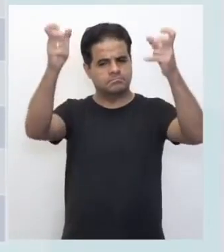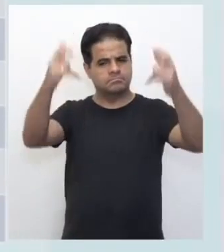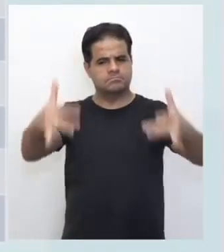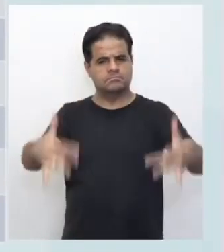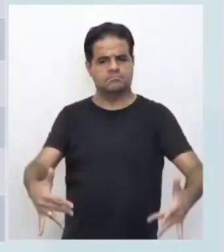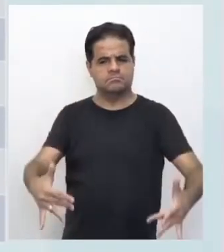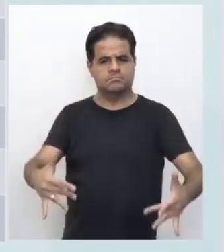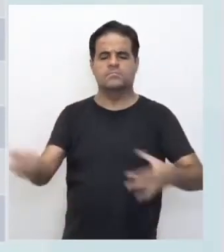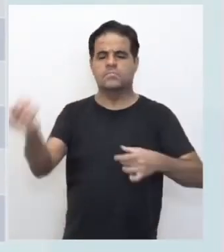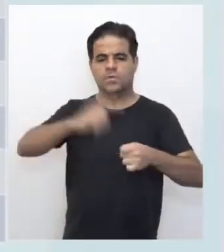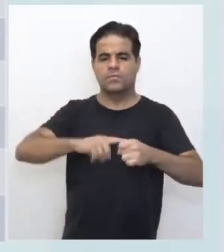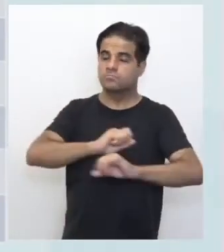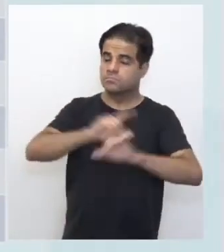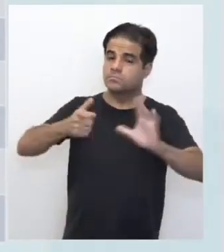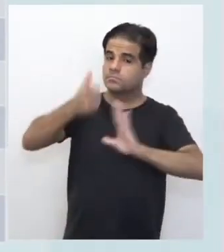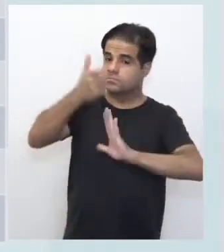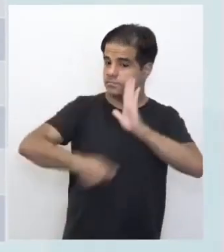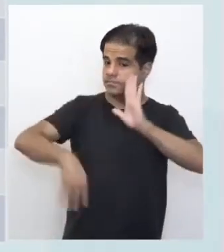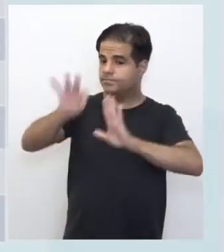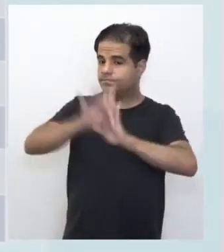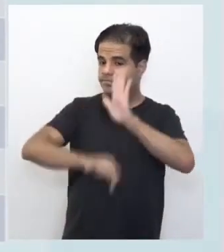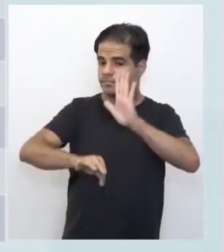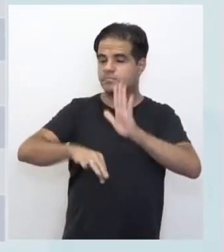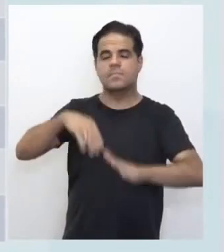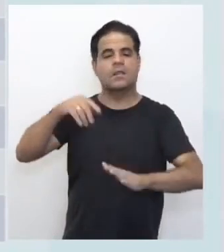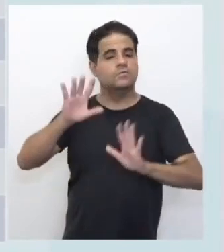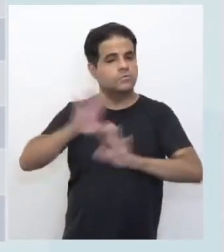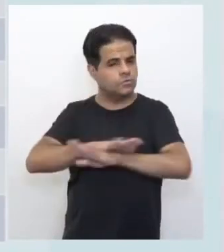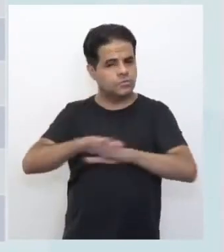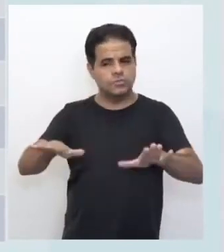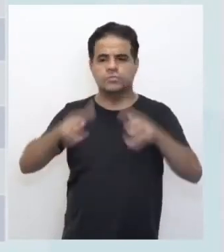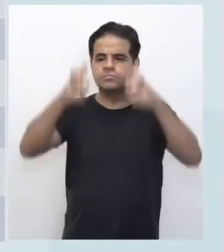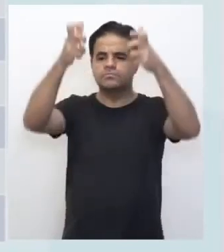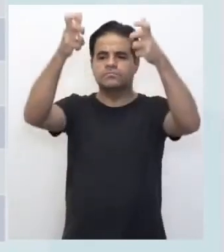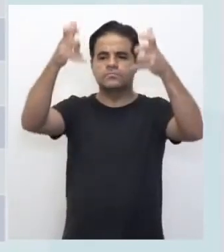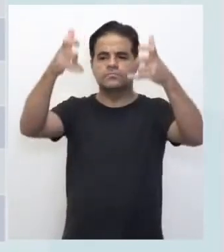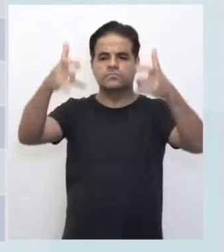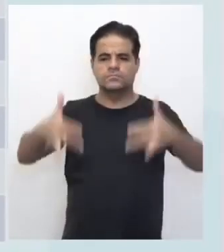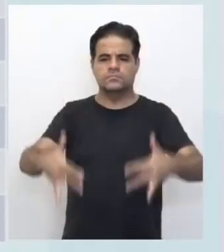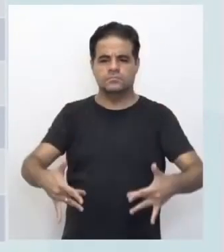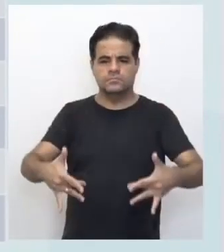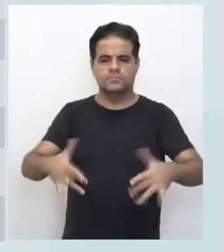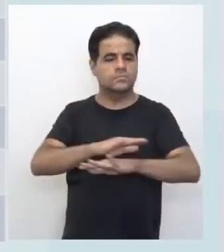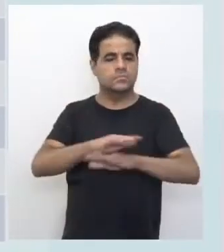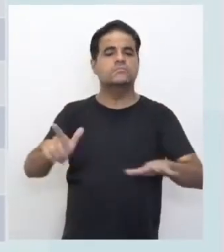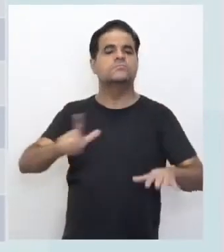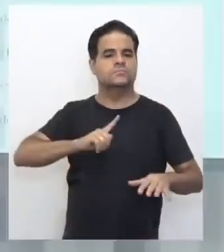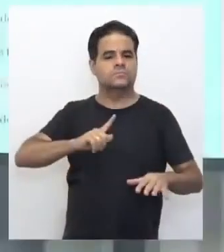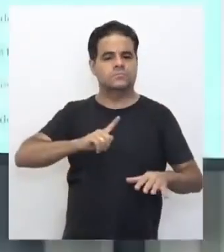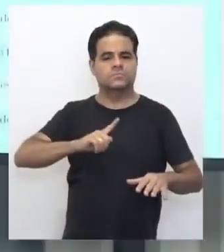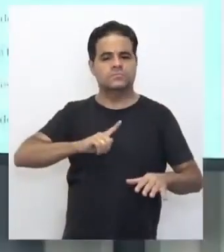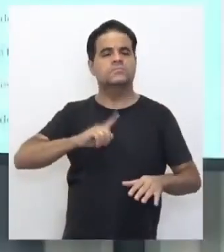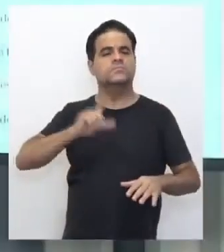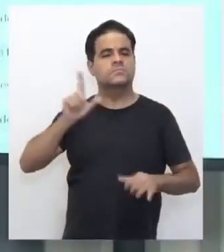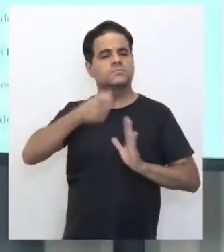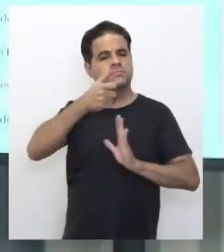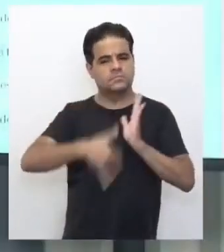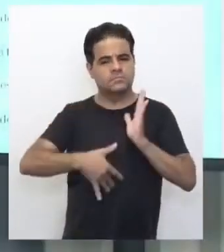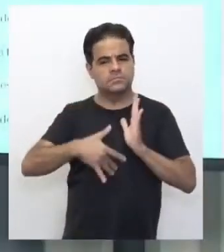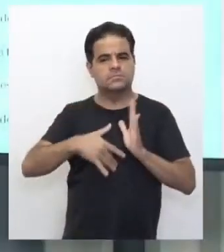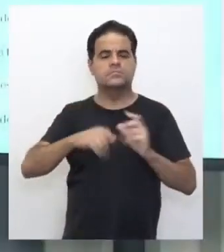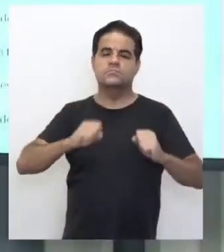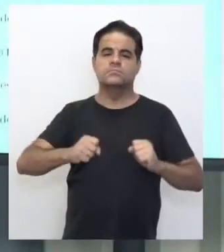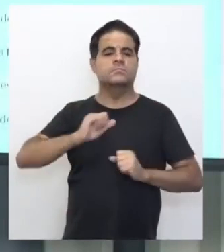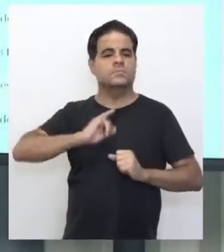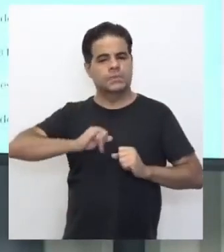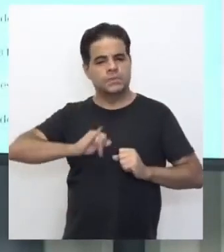descritivo. Volta a lembrar. Gêneros textuais descritivos são aqueles que só descrevem. né? E existe aqueles predominantemente descritivos, que pode ser uma